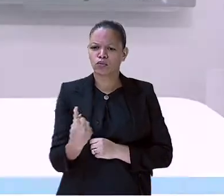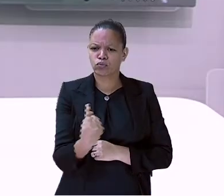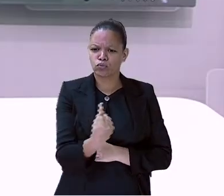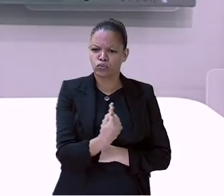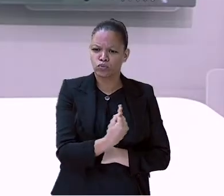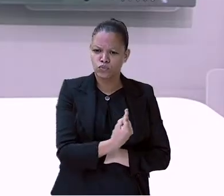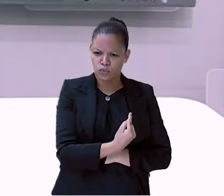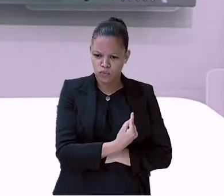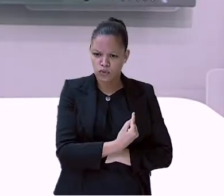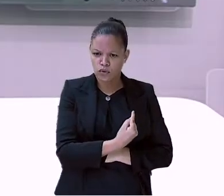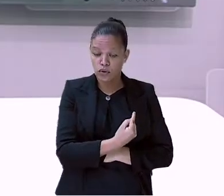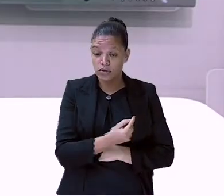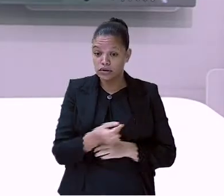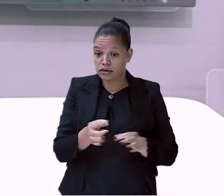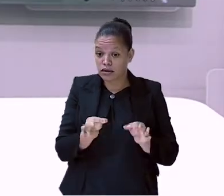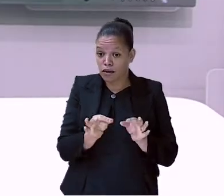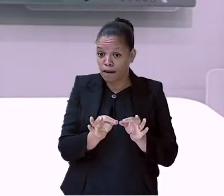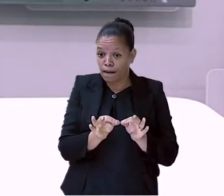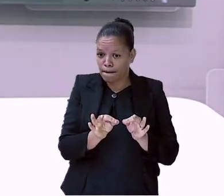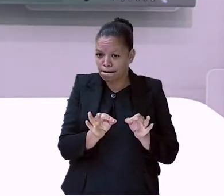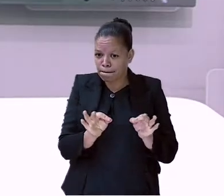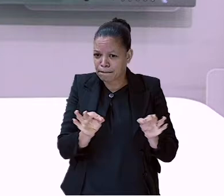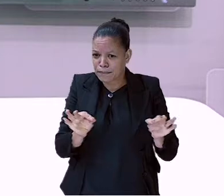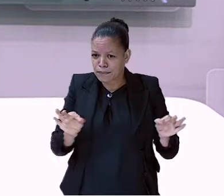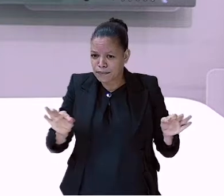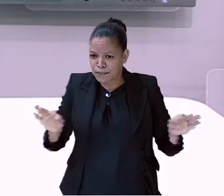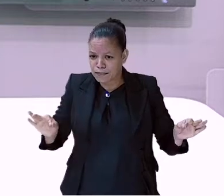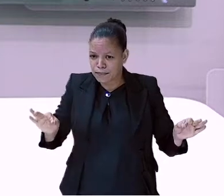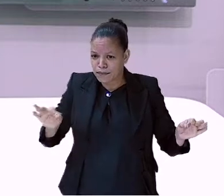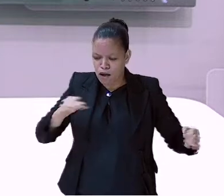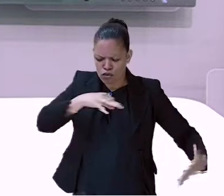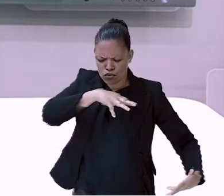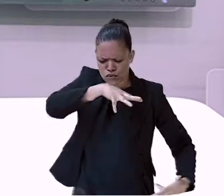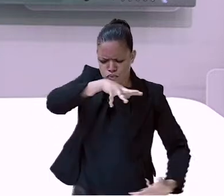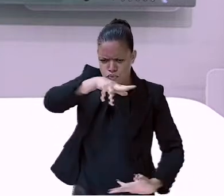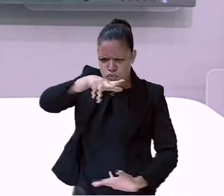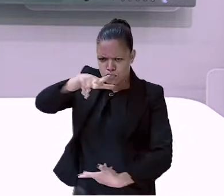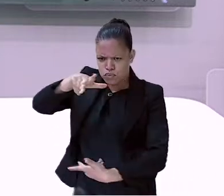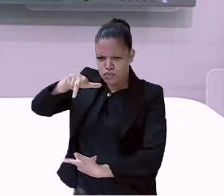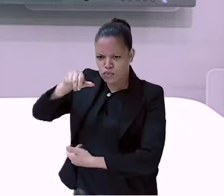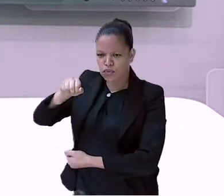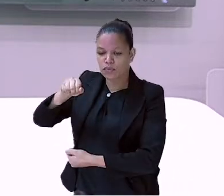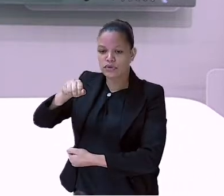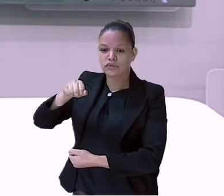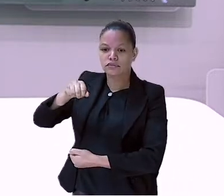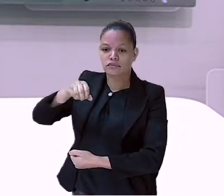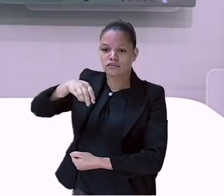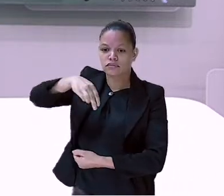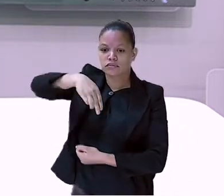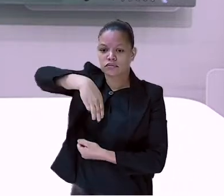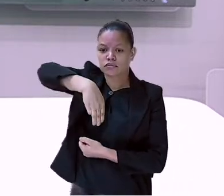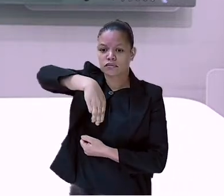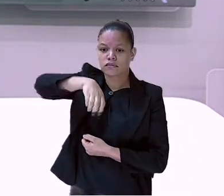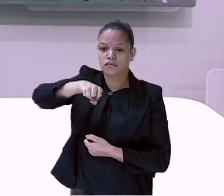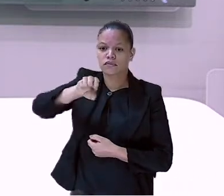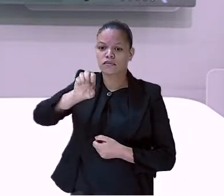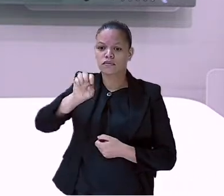A nossa medida universal aí de comprimento é o metro. Mas hoje eu vou explicar para você